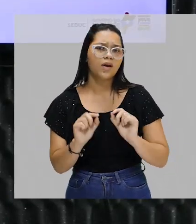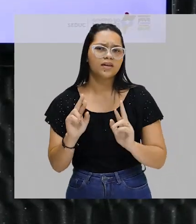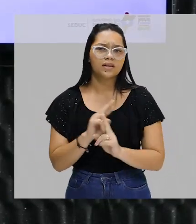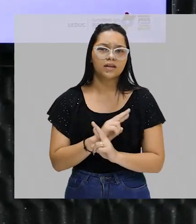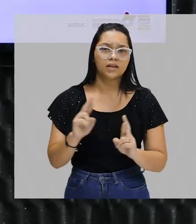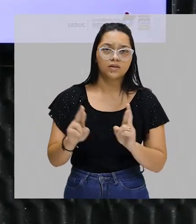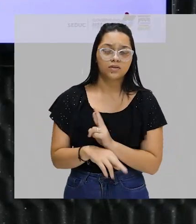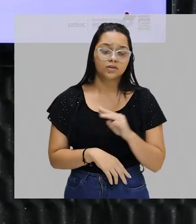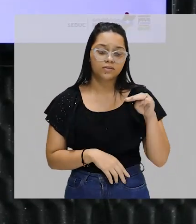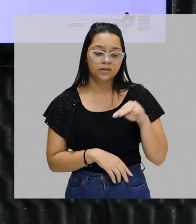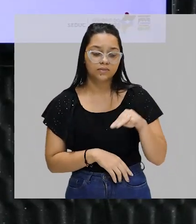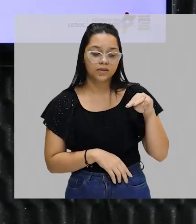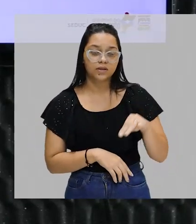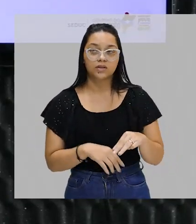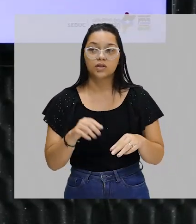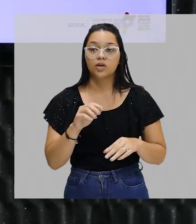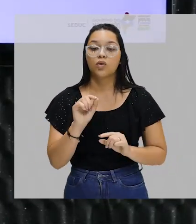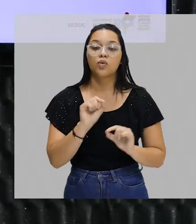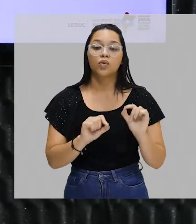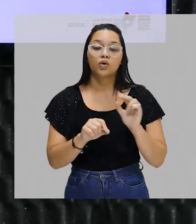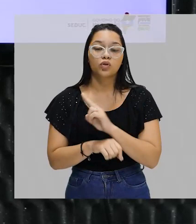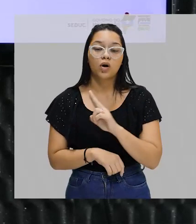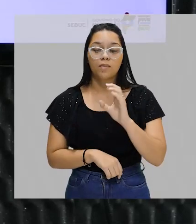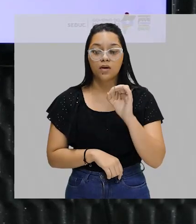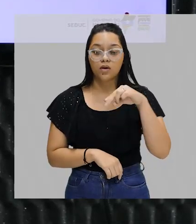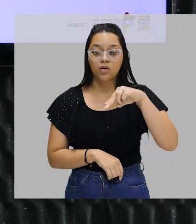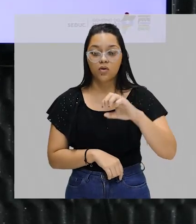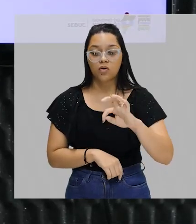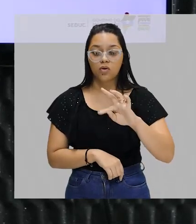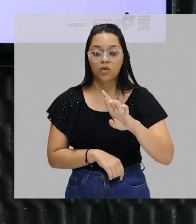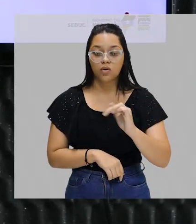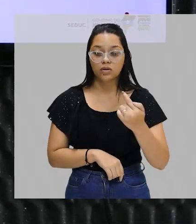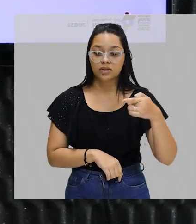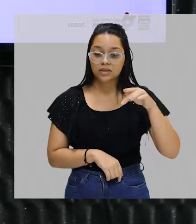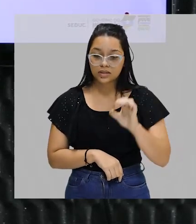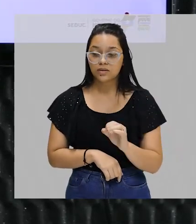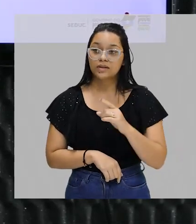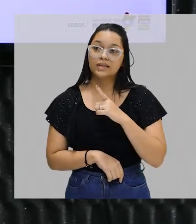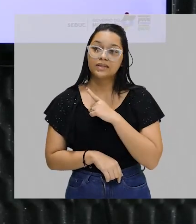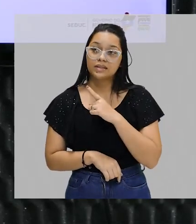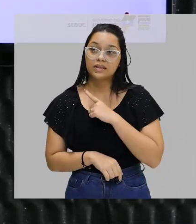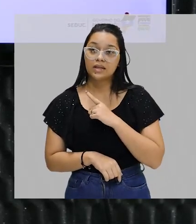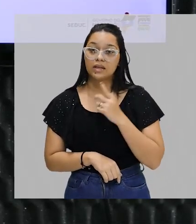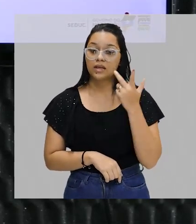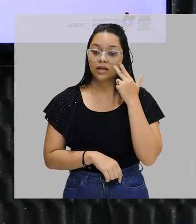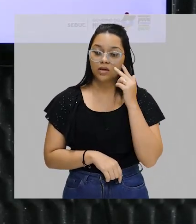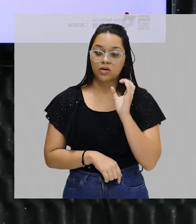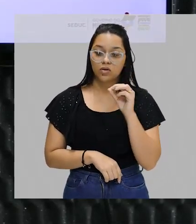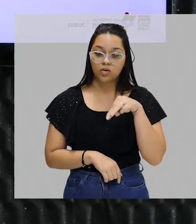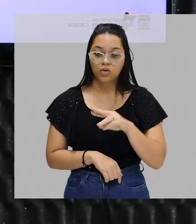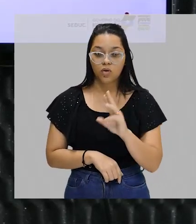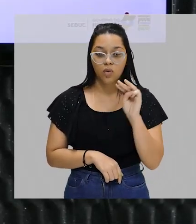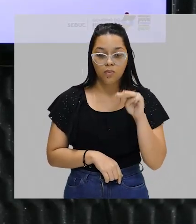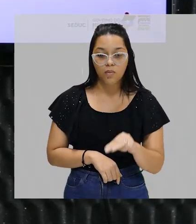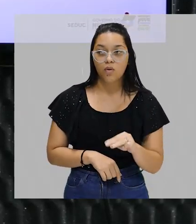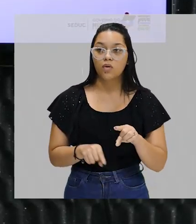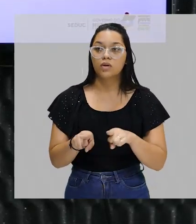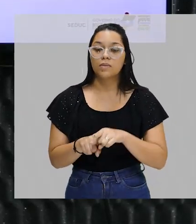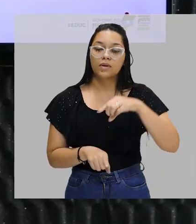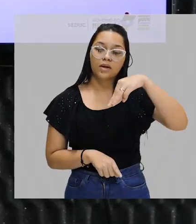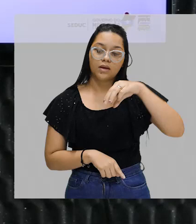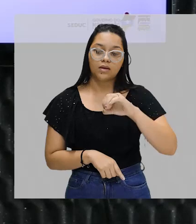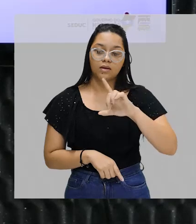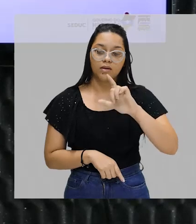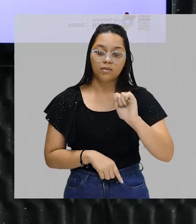matemáticas, turma, nós chamamos de concentração. Então, nós temos concentração comum, concentração